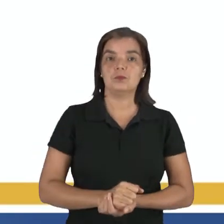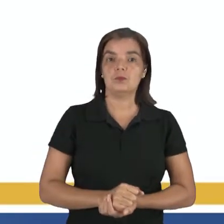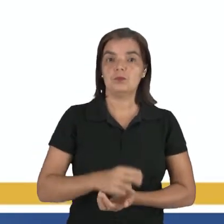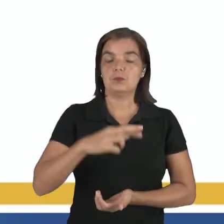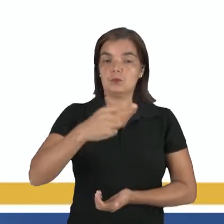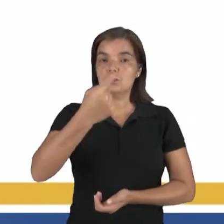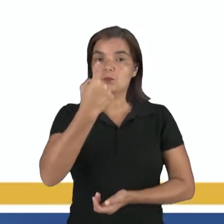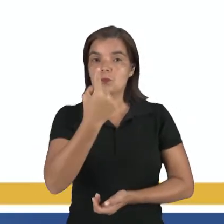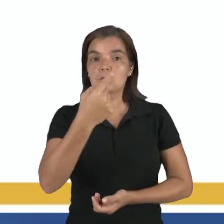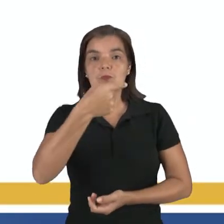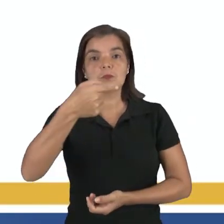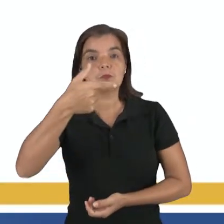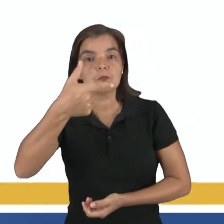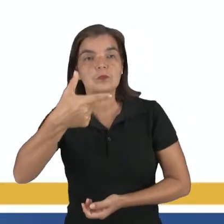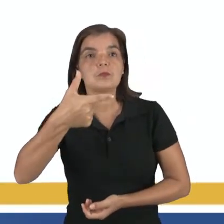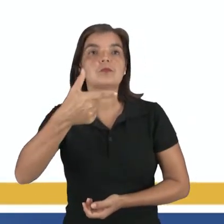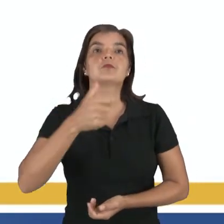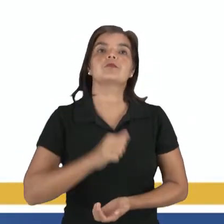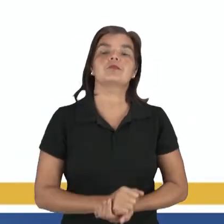menos 2.